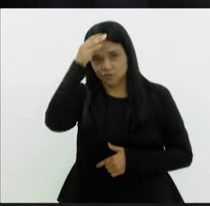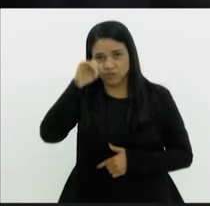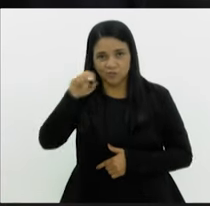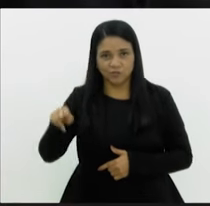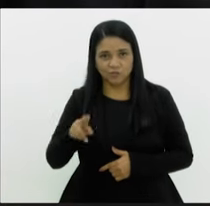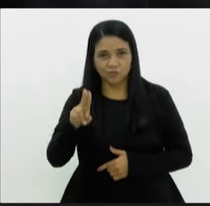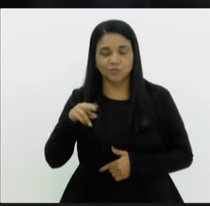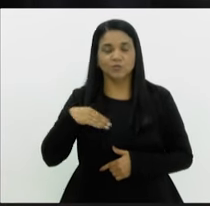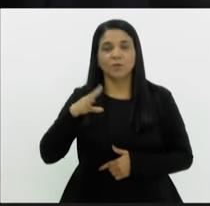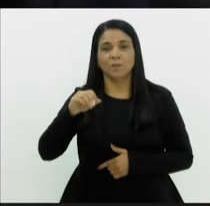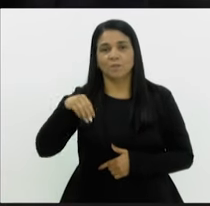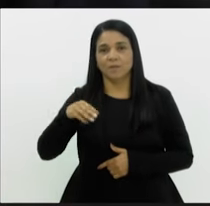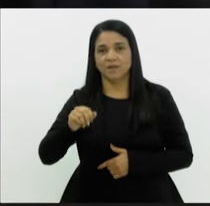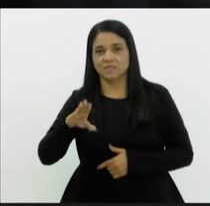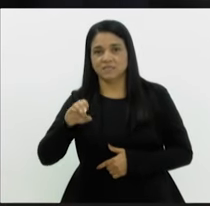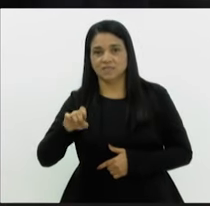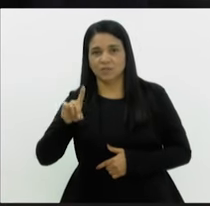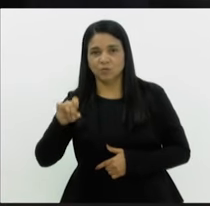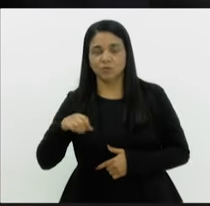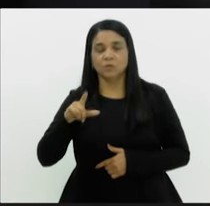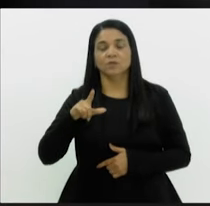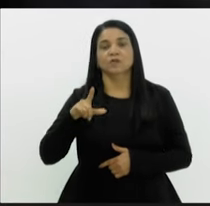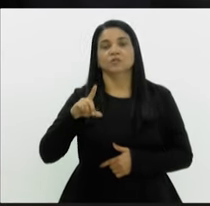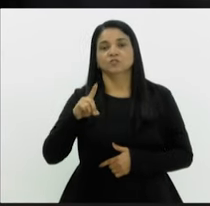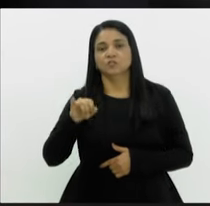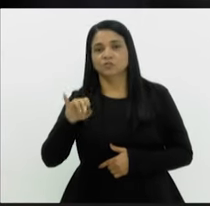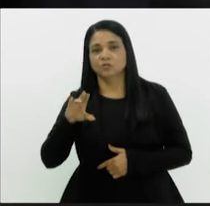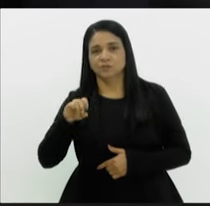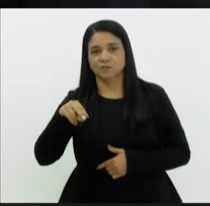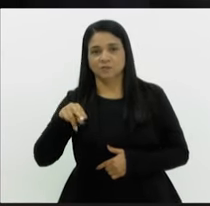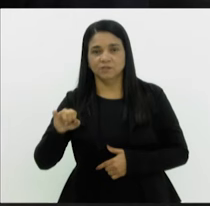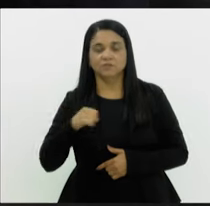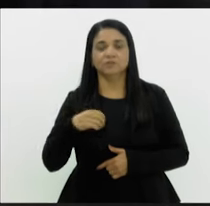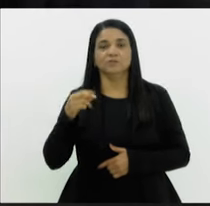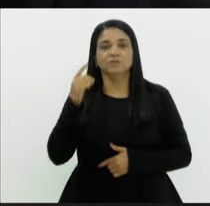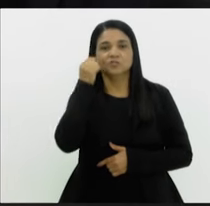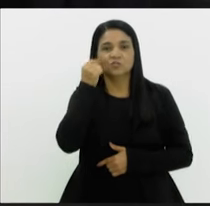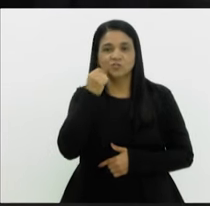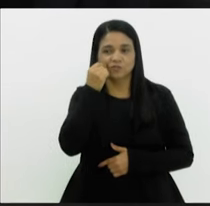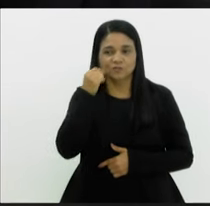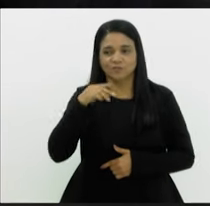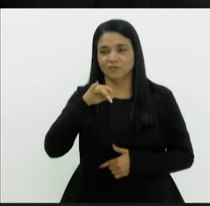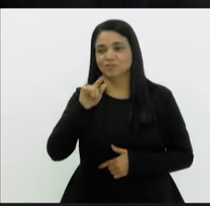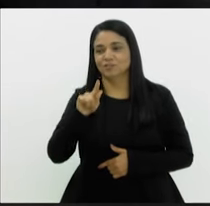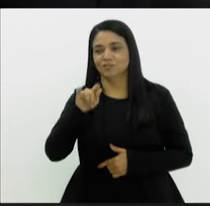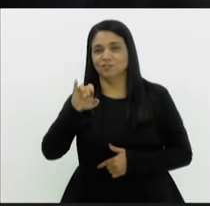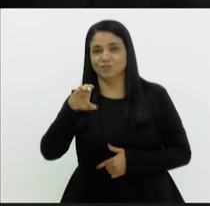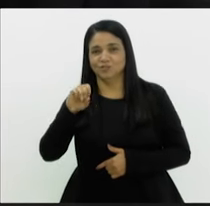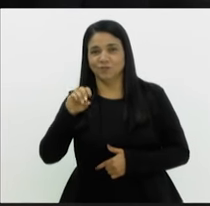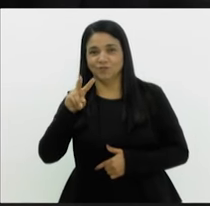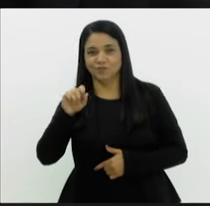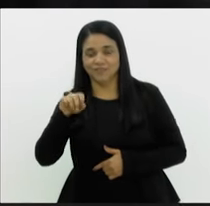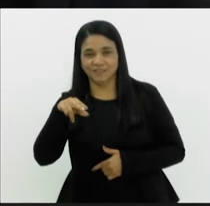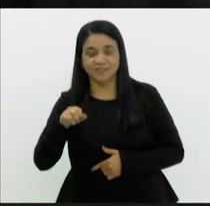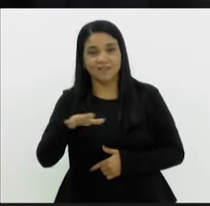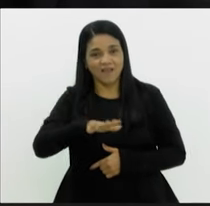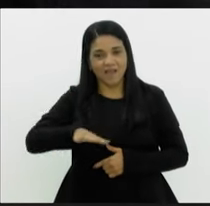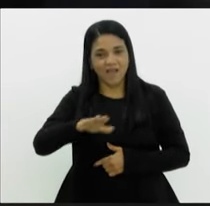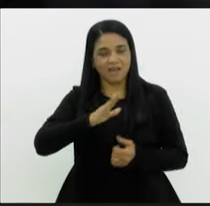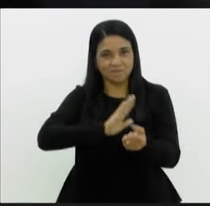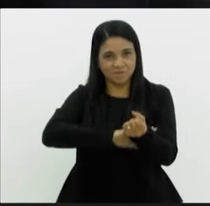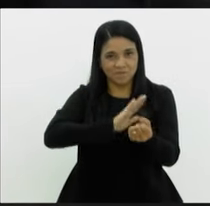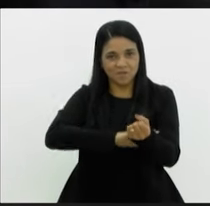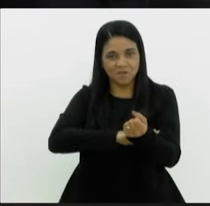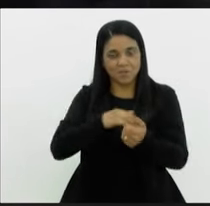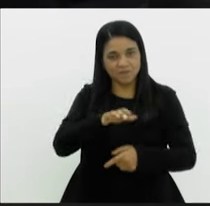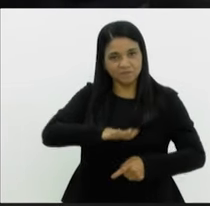Carlos Macedo, Dionísio Lins e Giovanni Ratinho, que institui o Programa Estadual de Batalhas Educacionais de Rima no